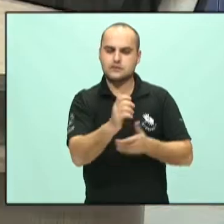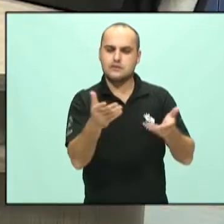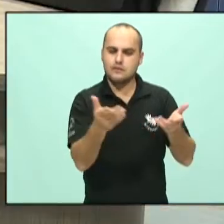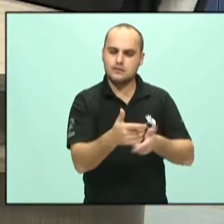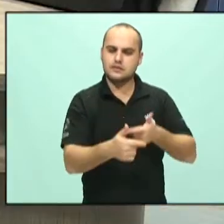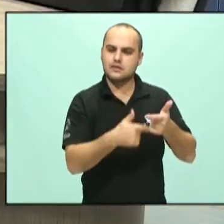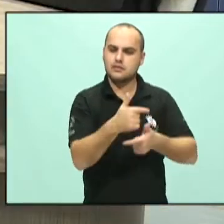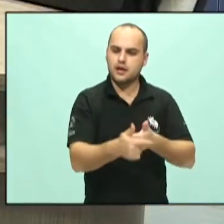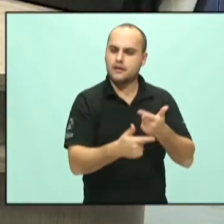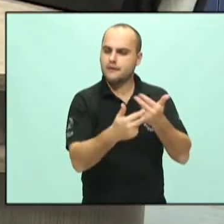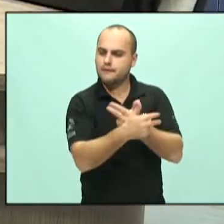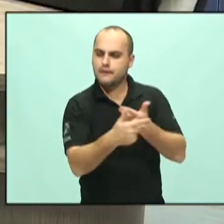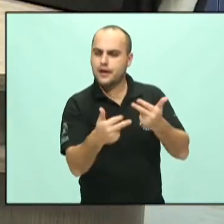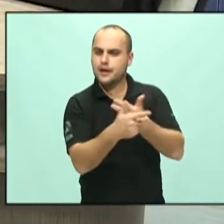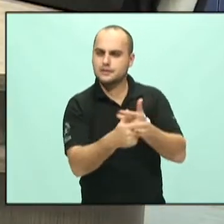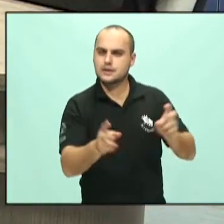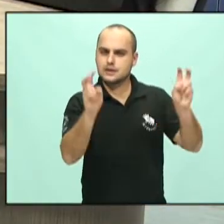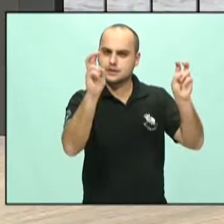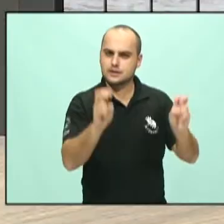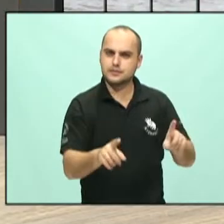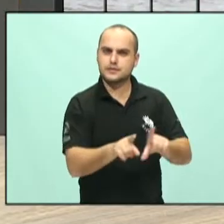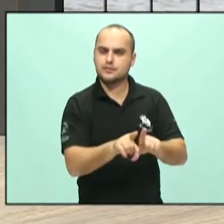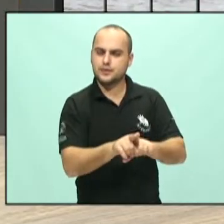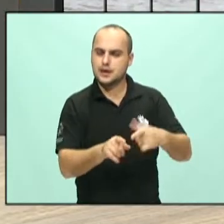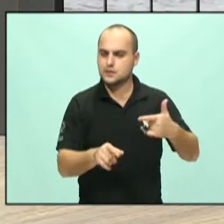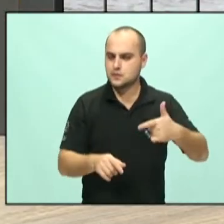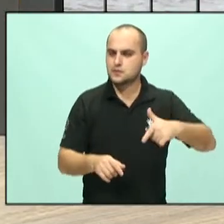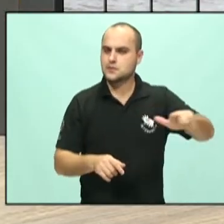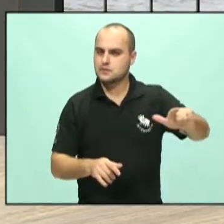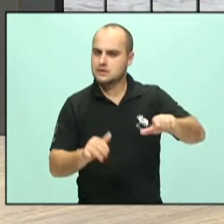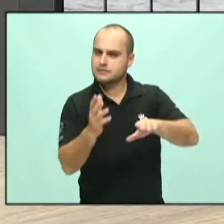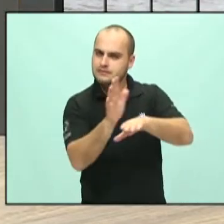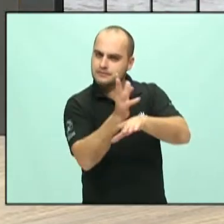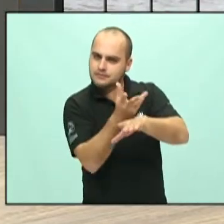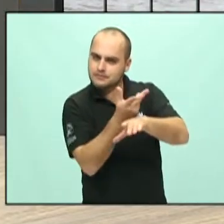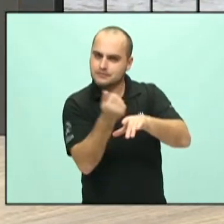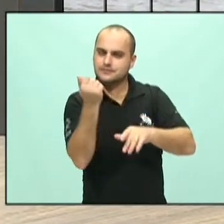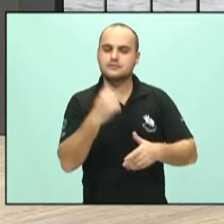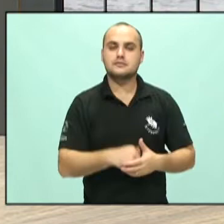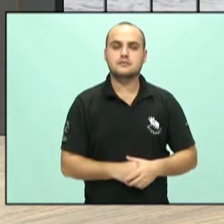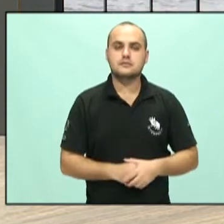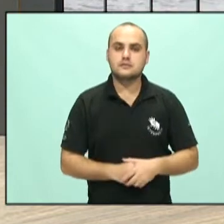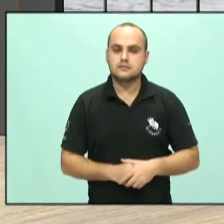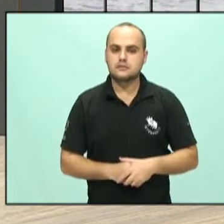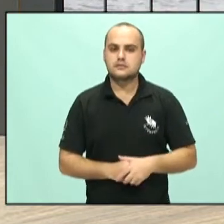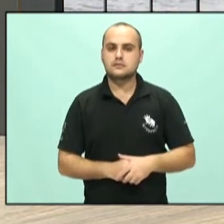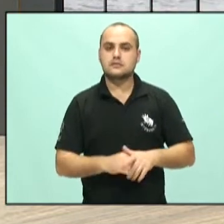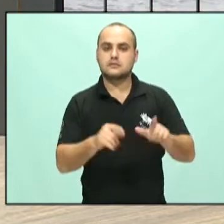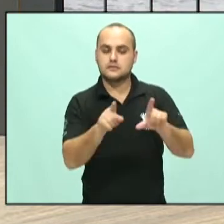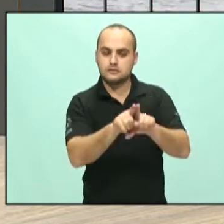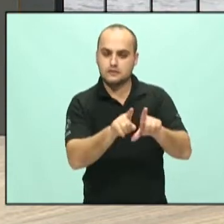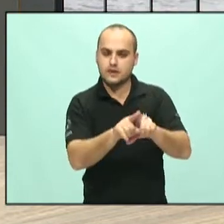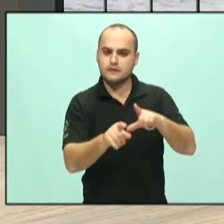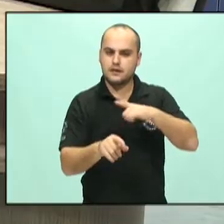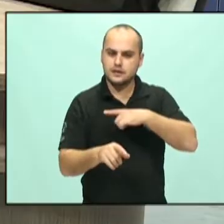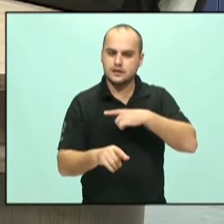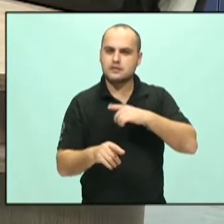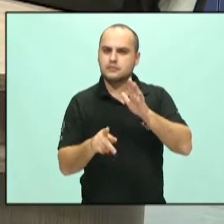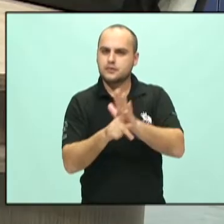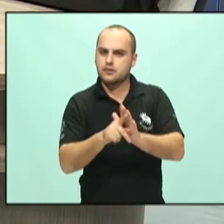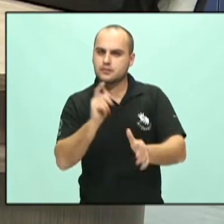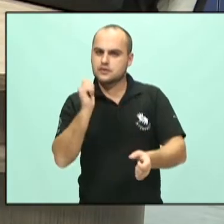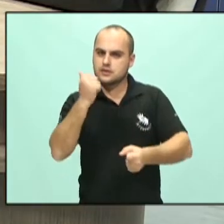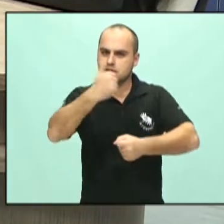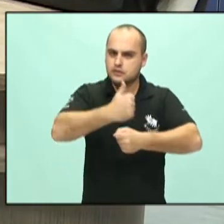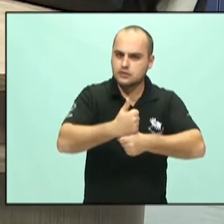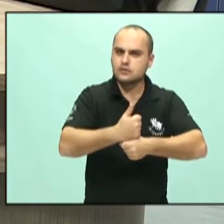de outros mercados. E também a gente vai ter sobre direção de set,